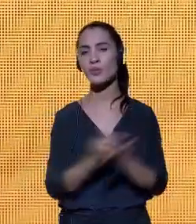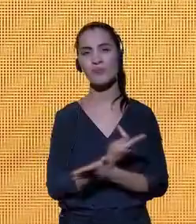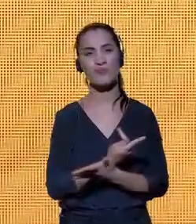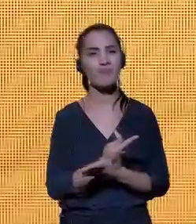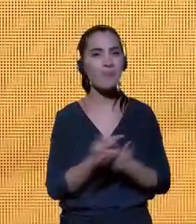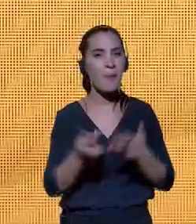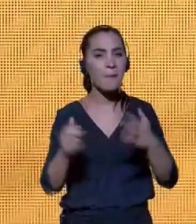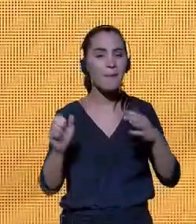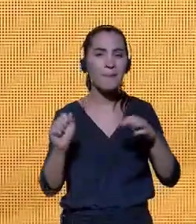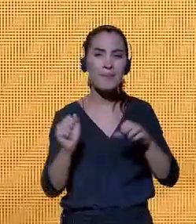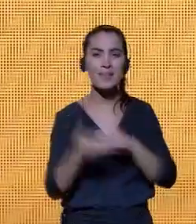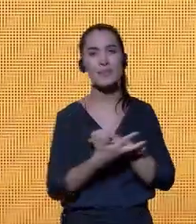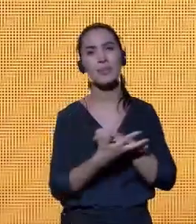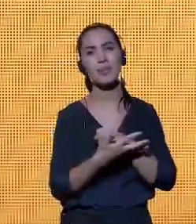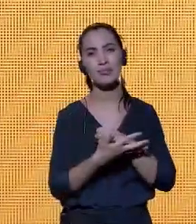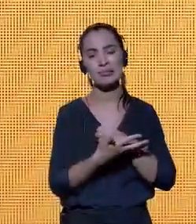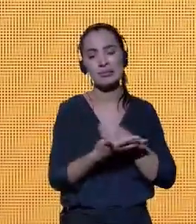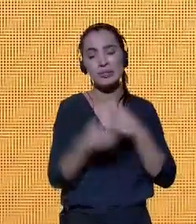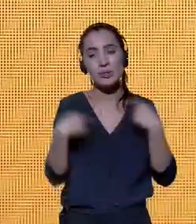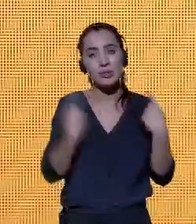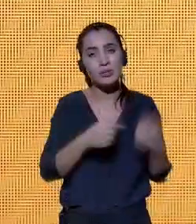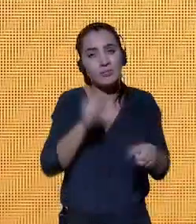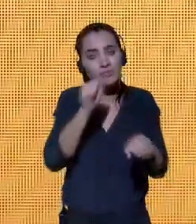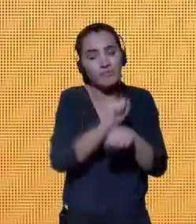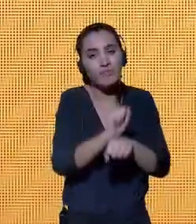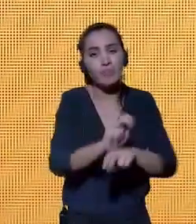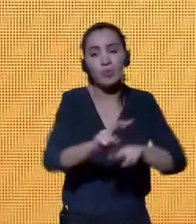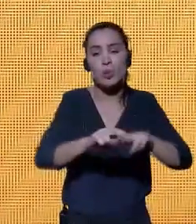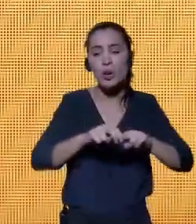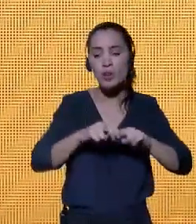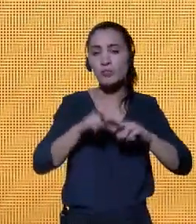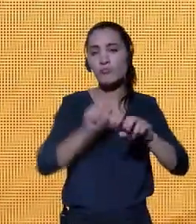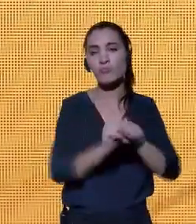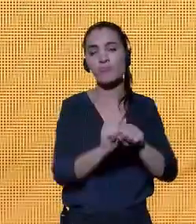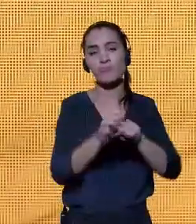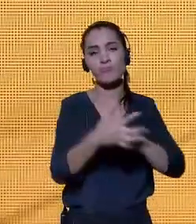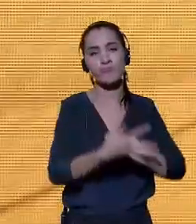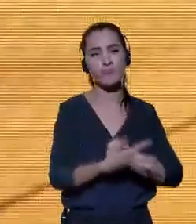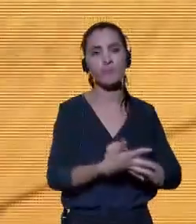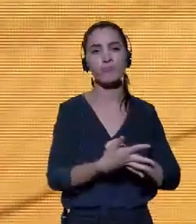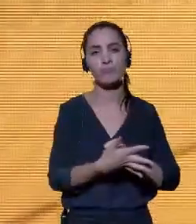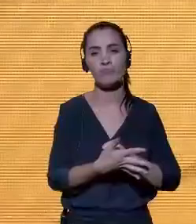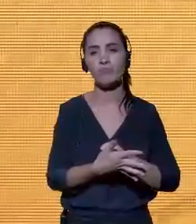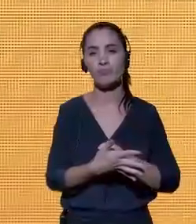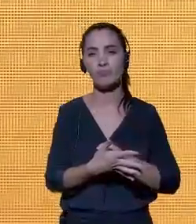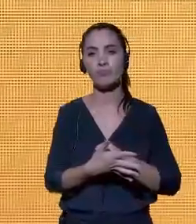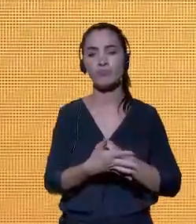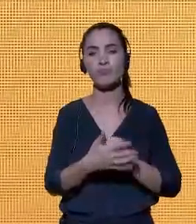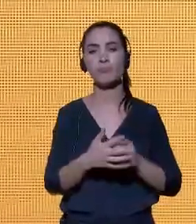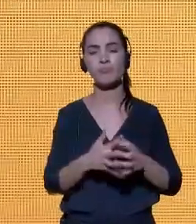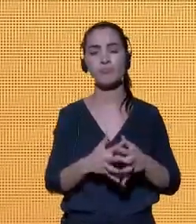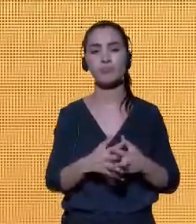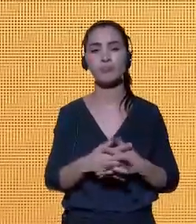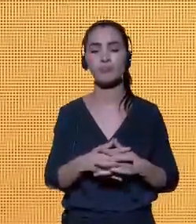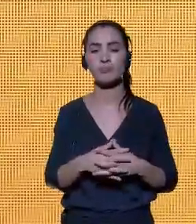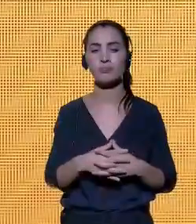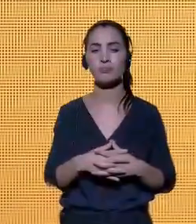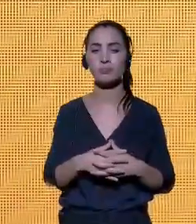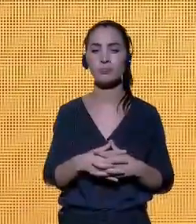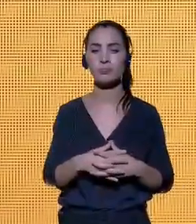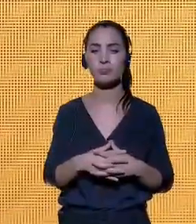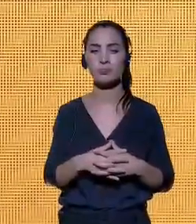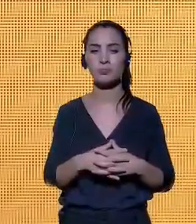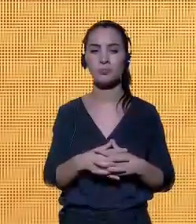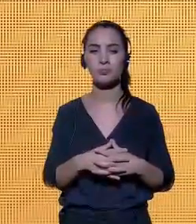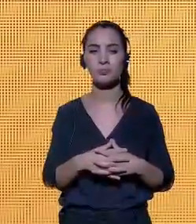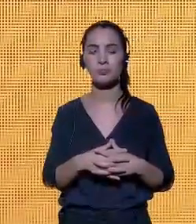nós priorizamos o enfrentamento da pandemia, formamos, em conjunto com os bancos multilaterais de desenvolvimento, um pacote